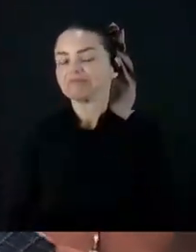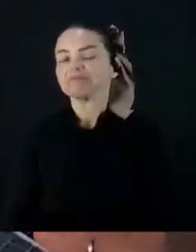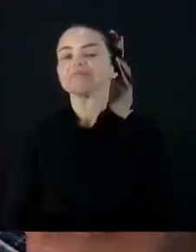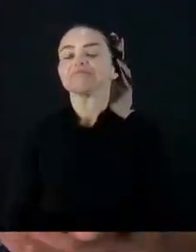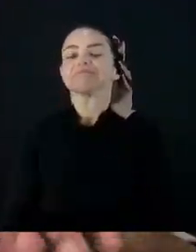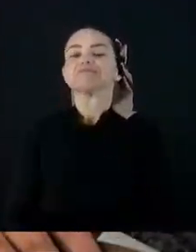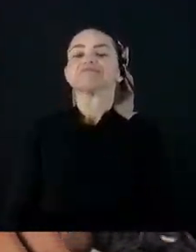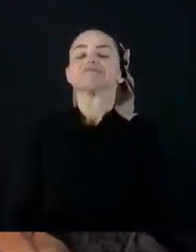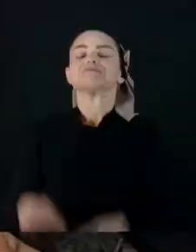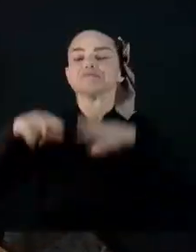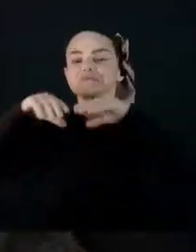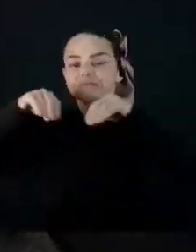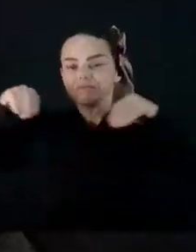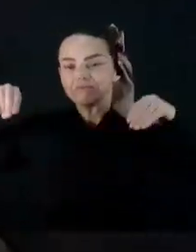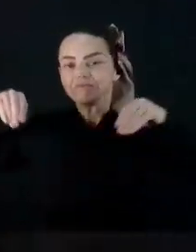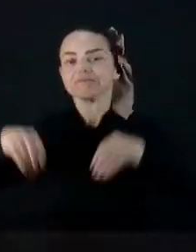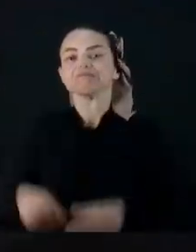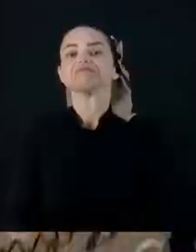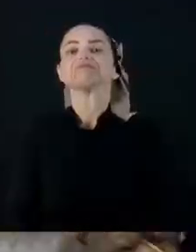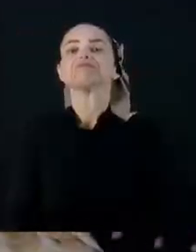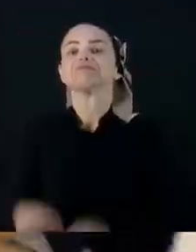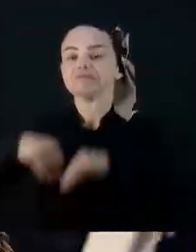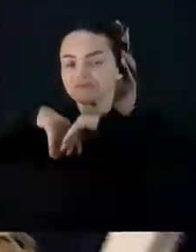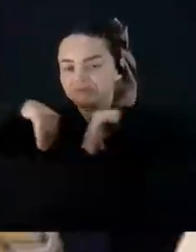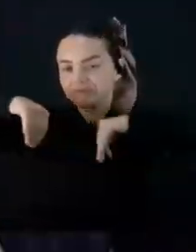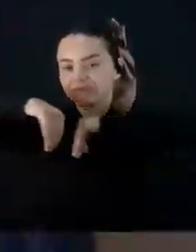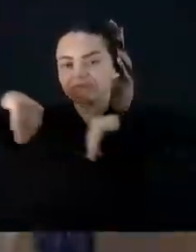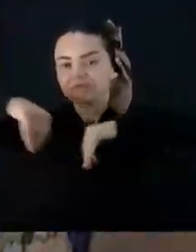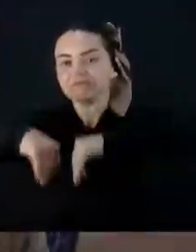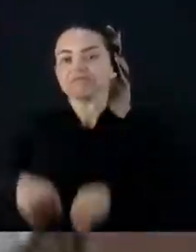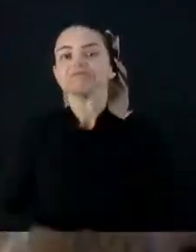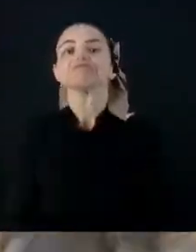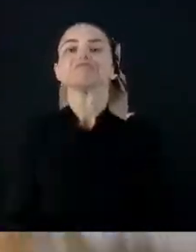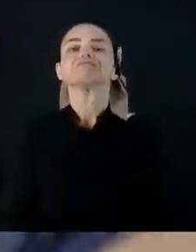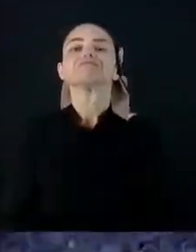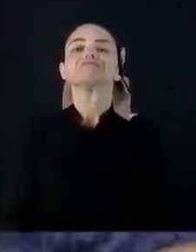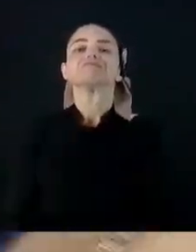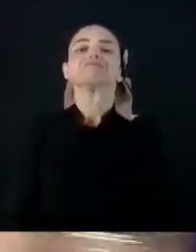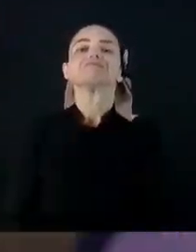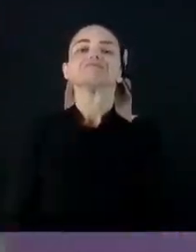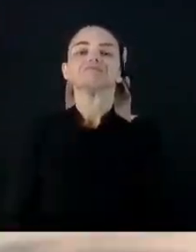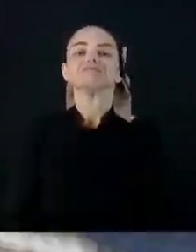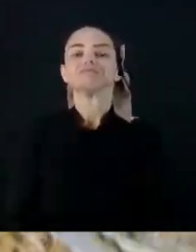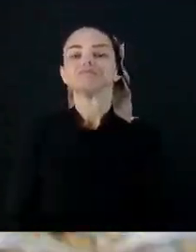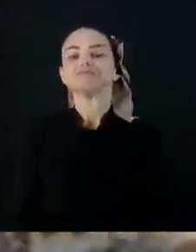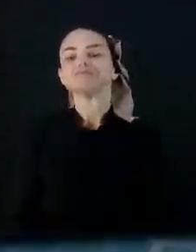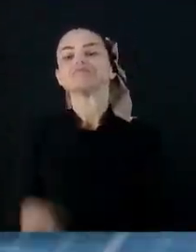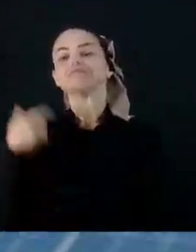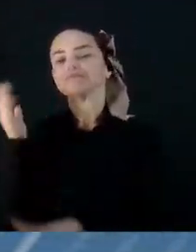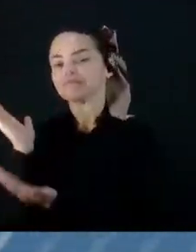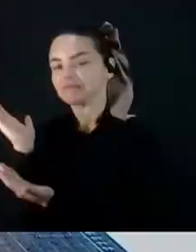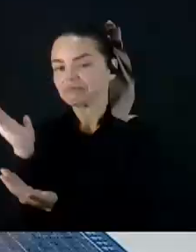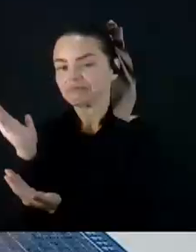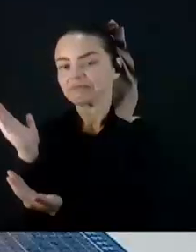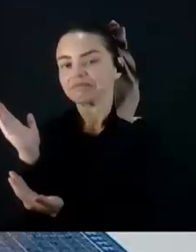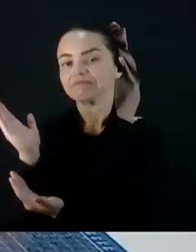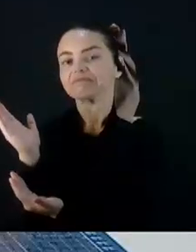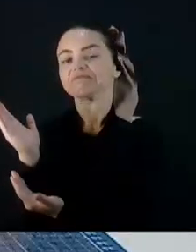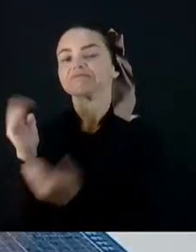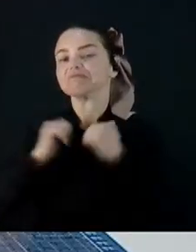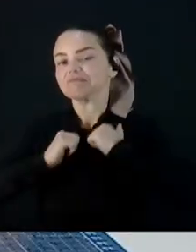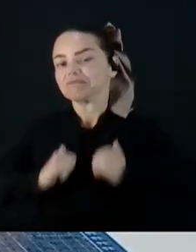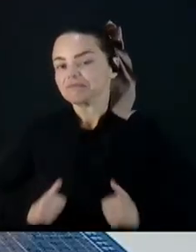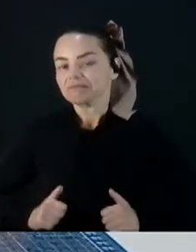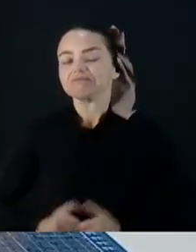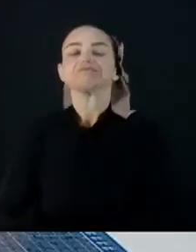aqui em cima, o passante de algodão, não ficou tanto frufru, né? Foi passado o cordão e ele ficou uma mochilinha, ó. Sim.